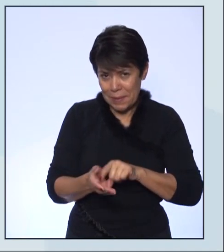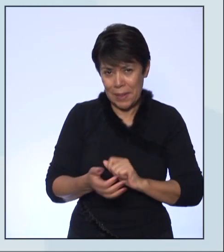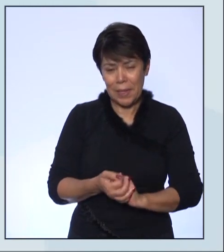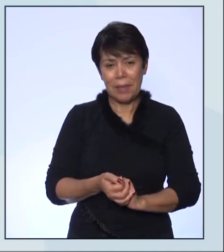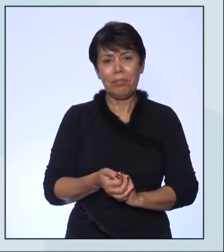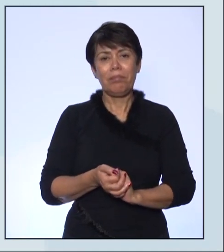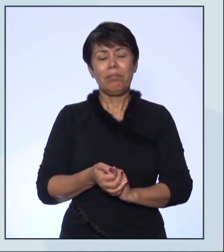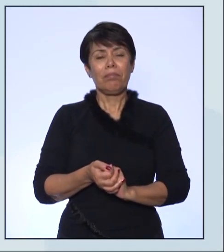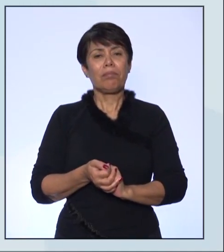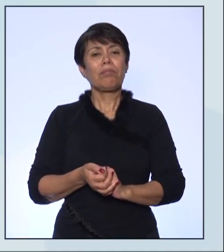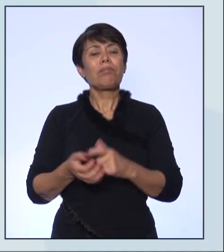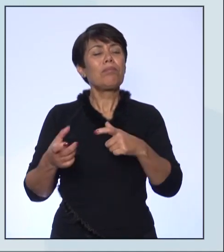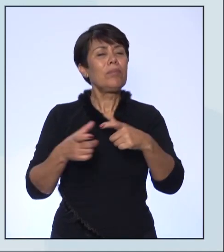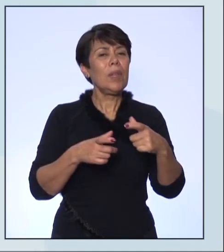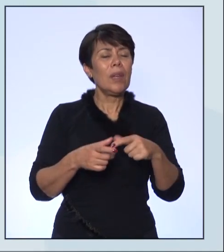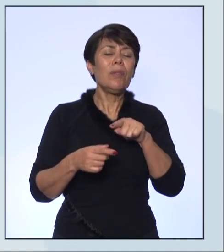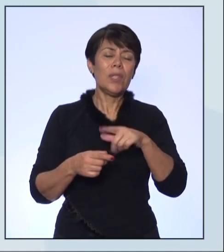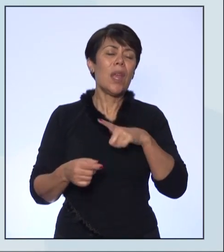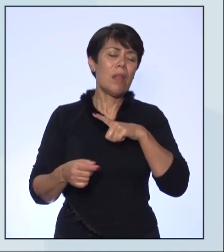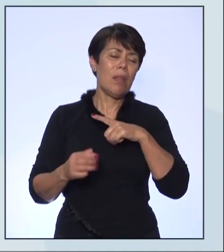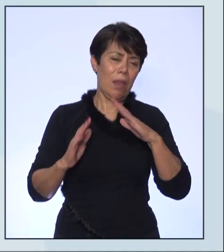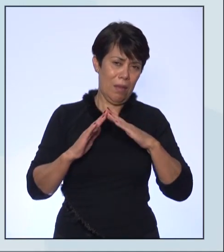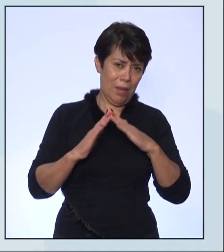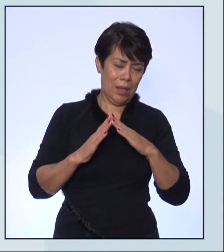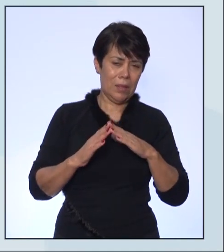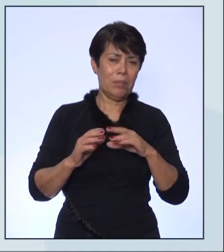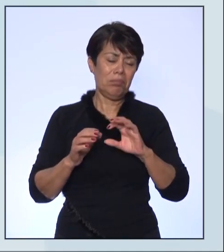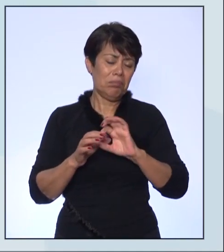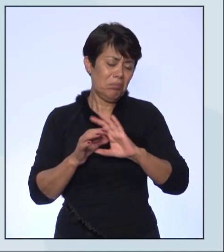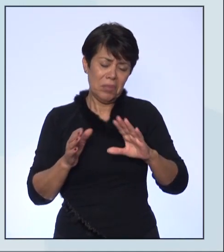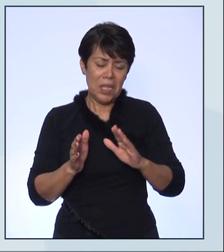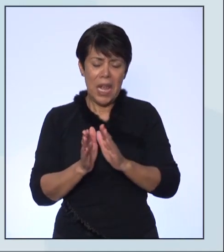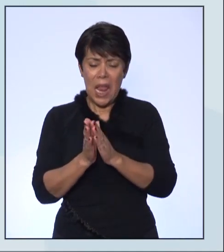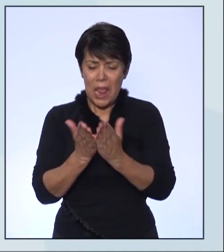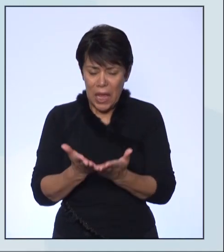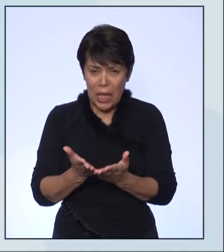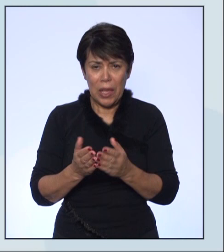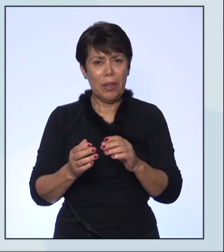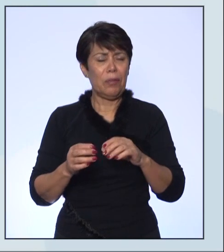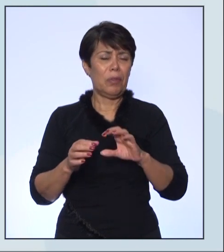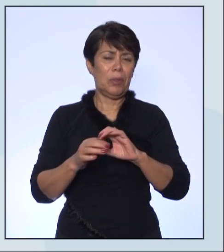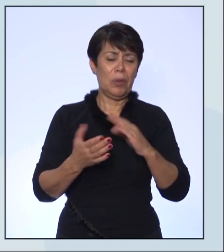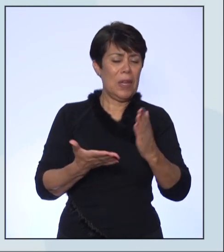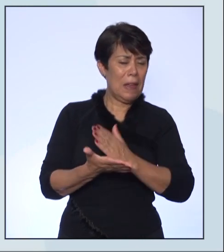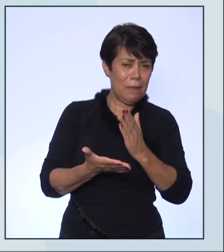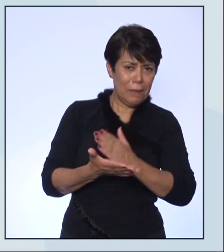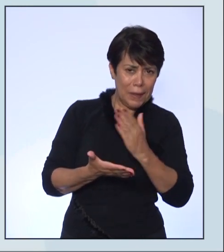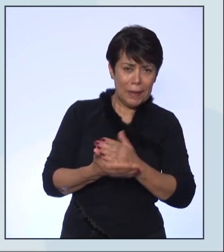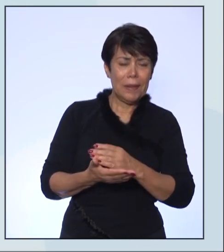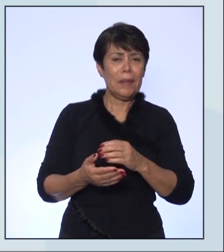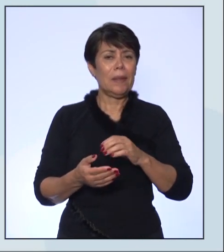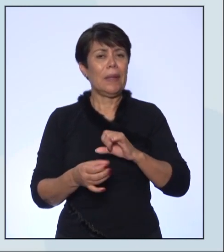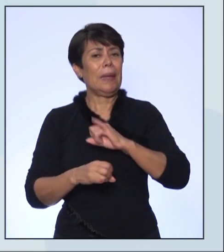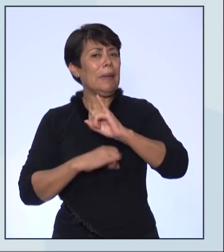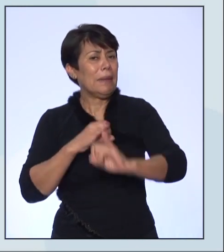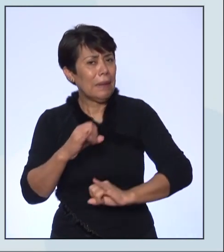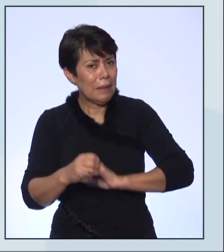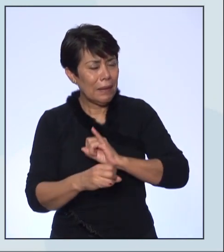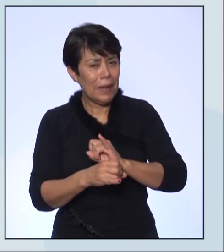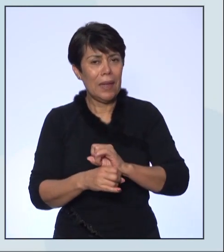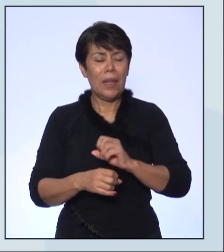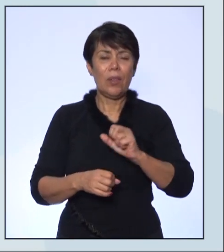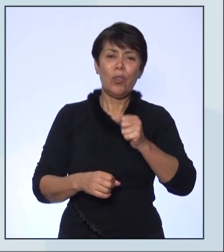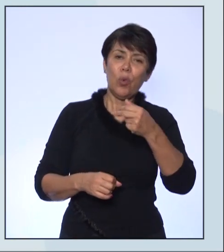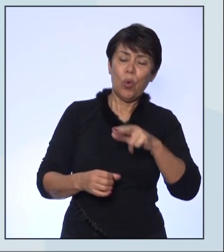tiver disponível na sua casa. Pode ser livro, revista, jornal, aqui mesmo na internet, né? Que eu vou dar um tempo aí para